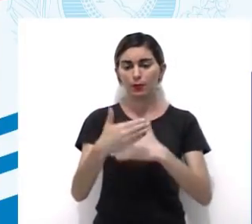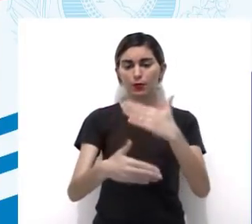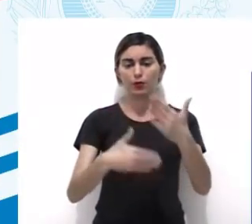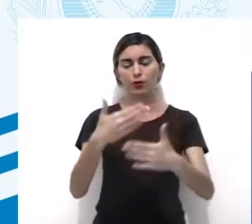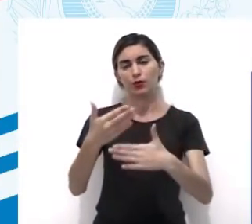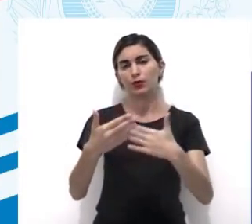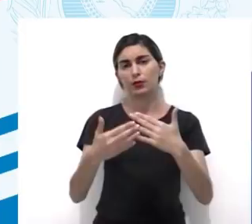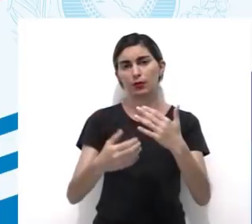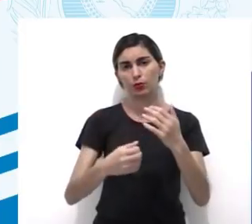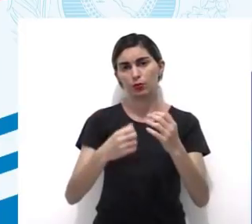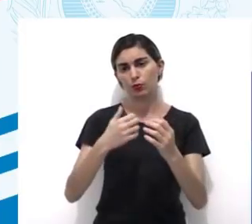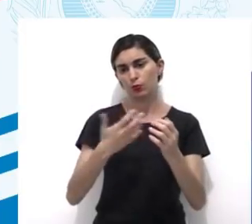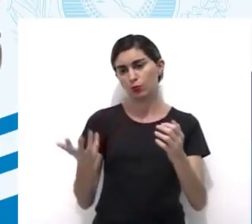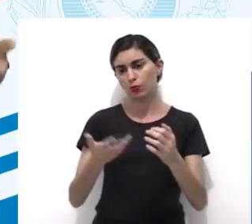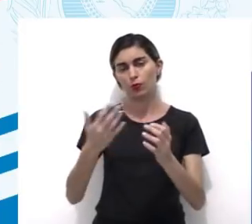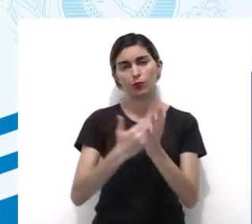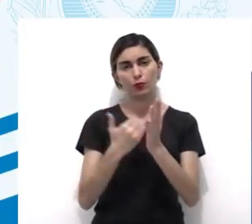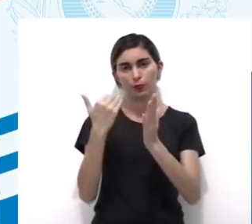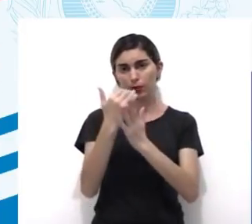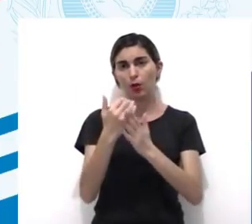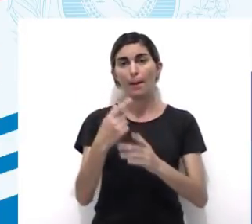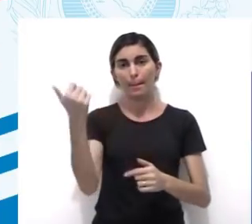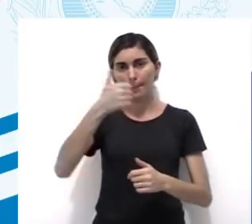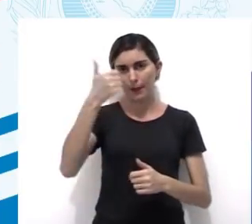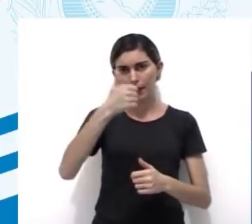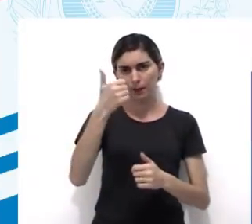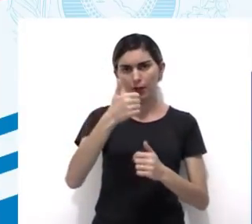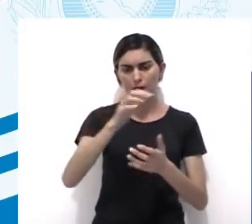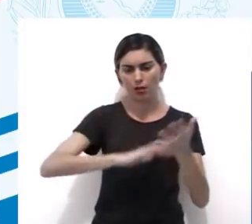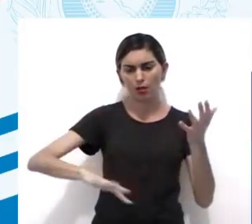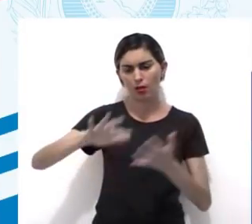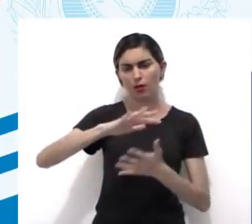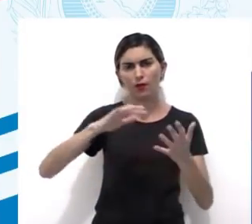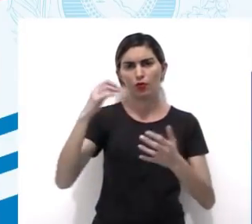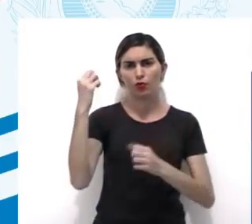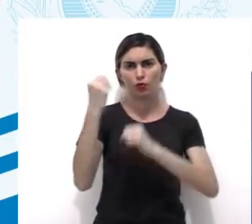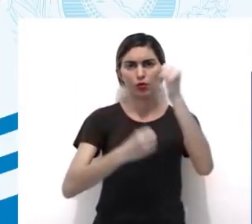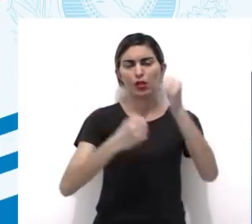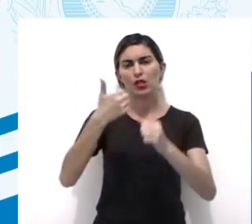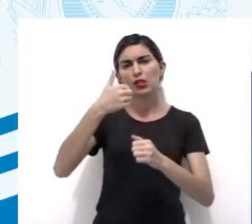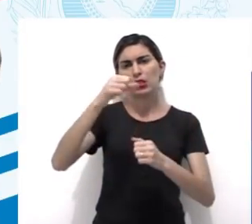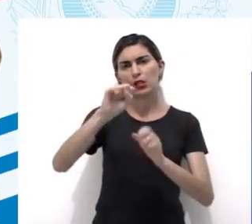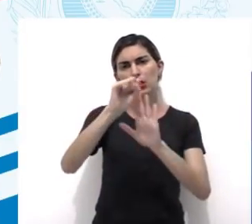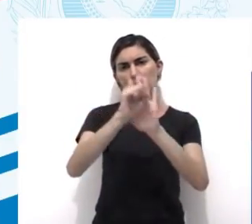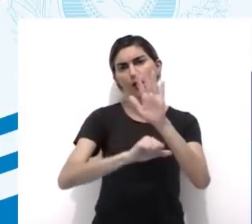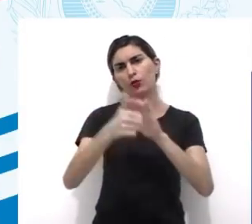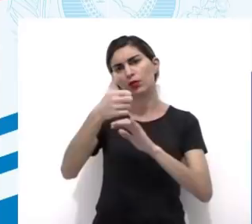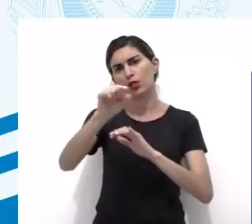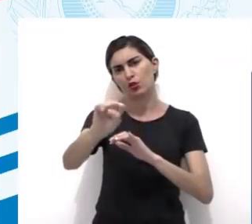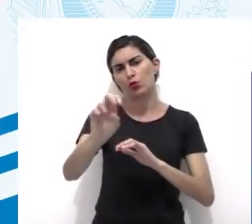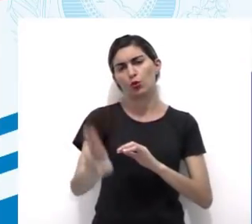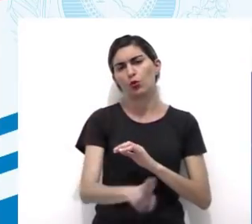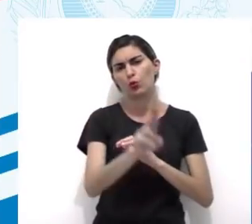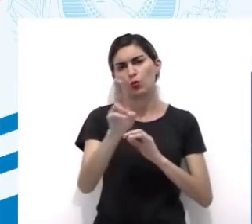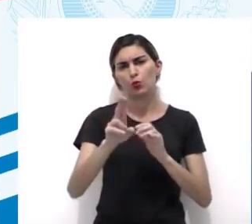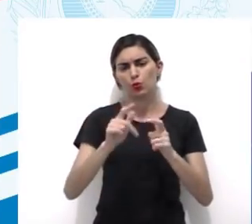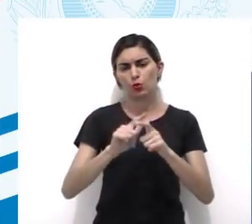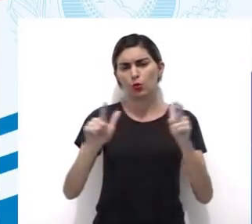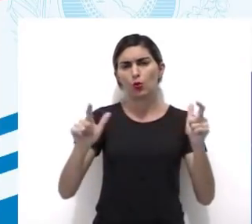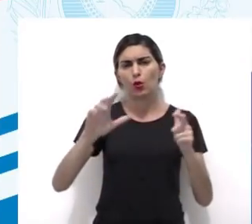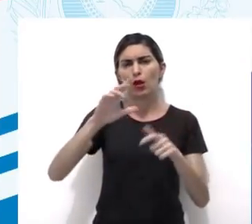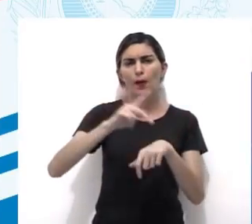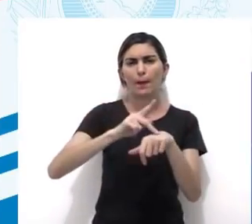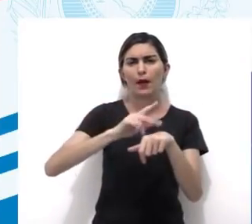produção de excedente maior. A primeira revolução industrial ocorre em meados do século XVIII, baseia-se no uso em larga escala